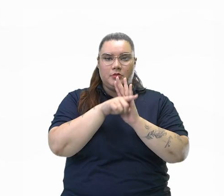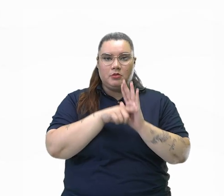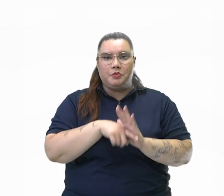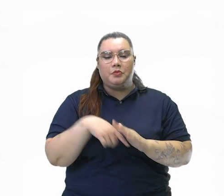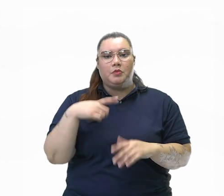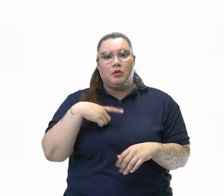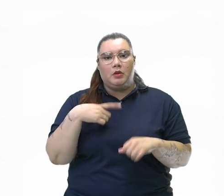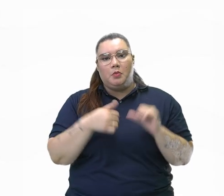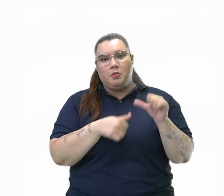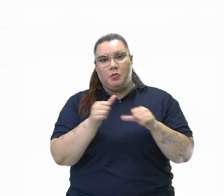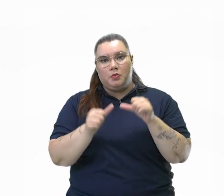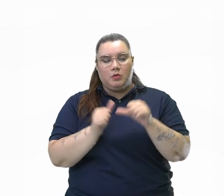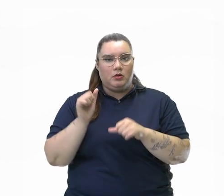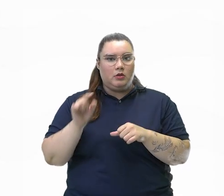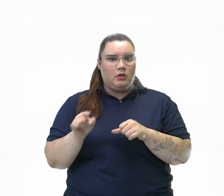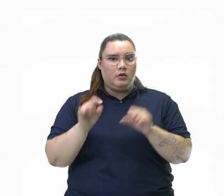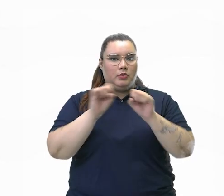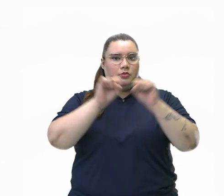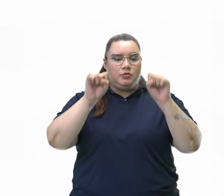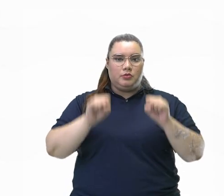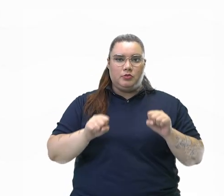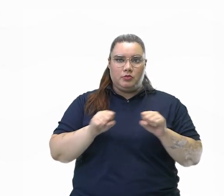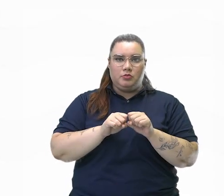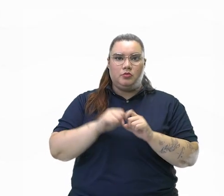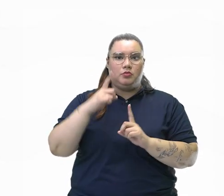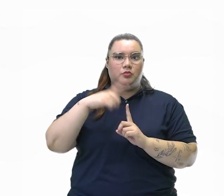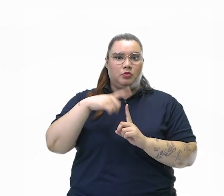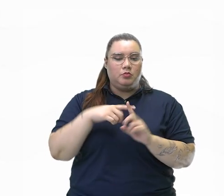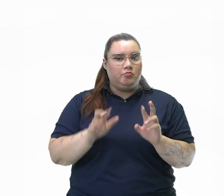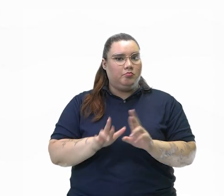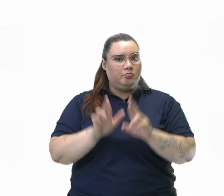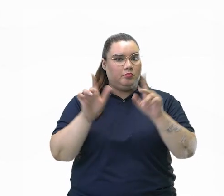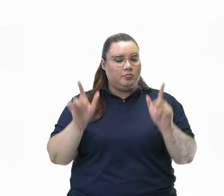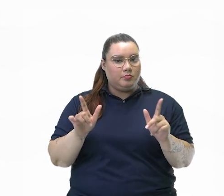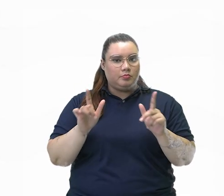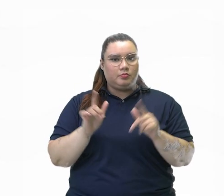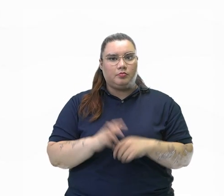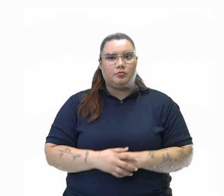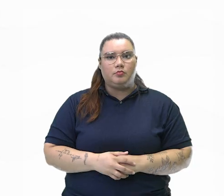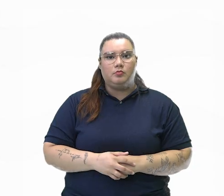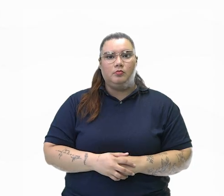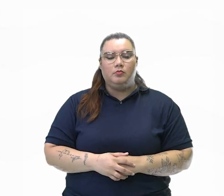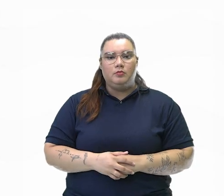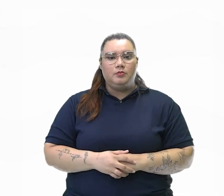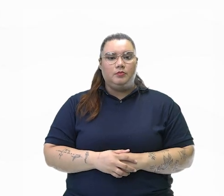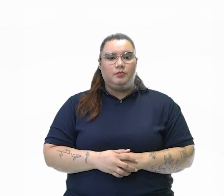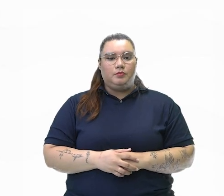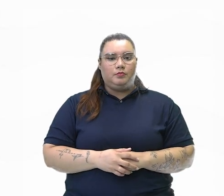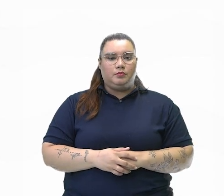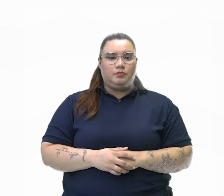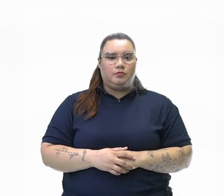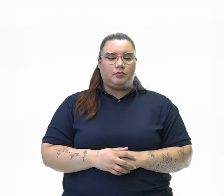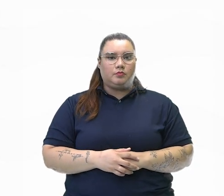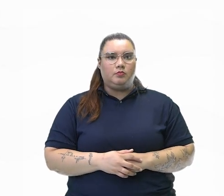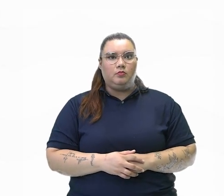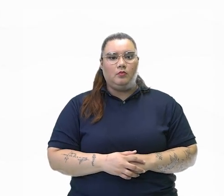está modificando aquele sistema de forma imprevisível. Uma